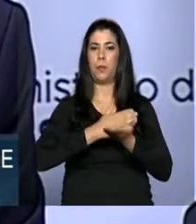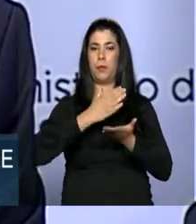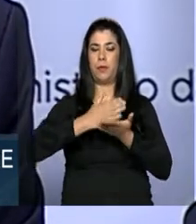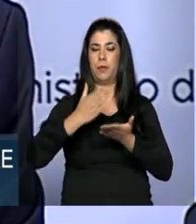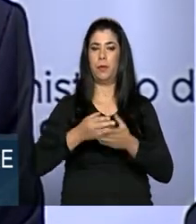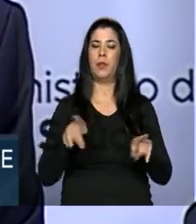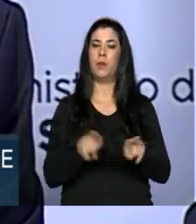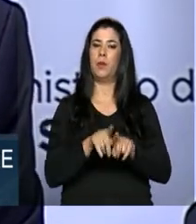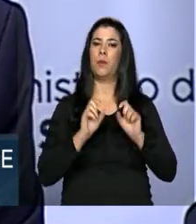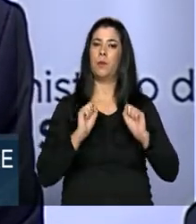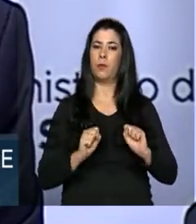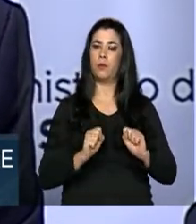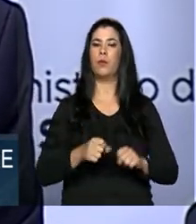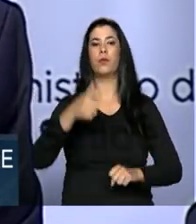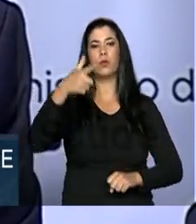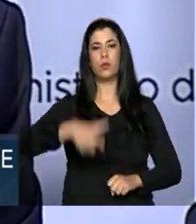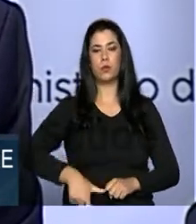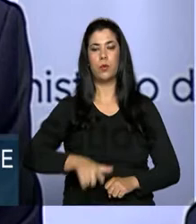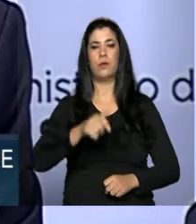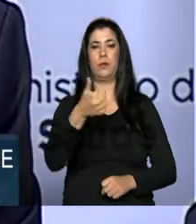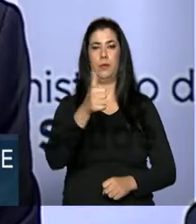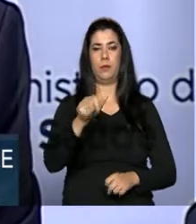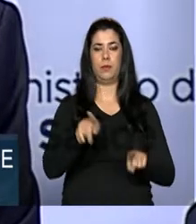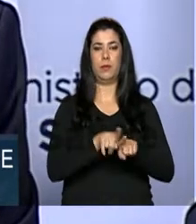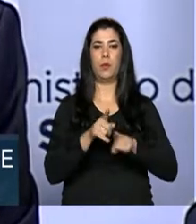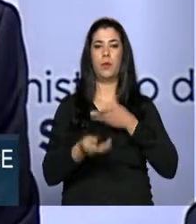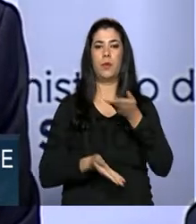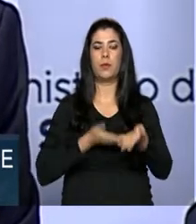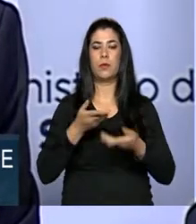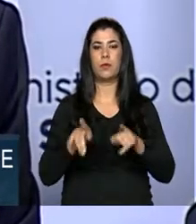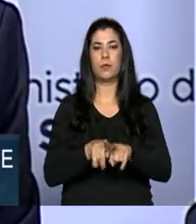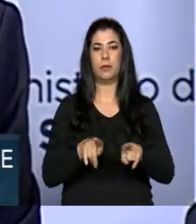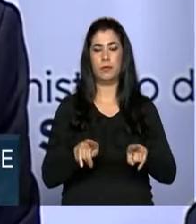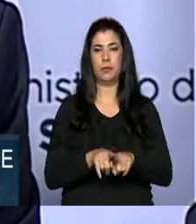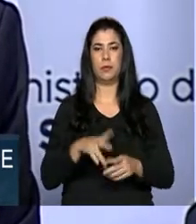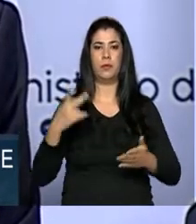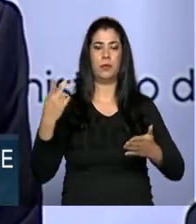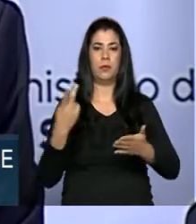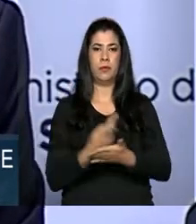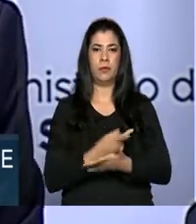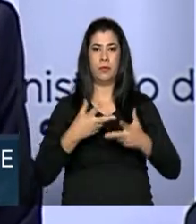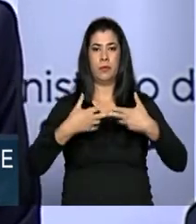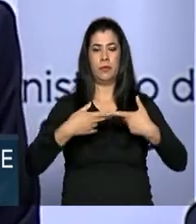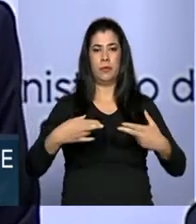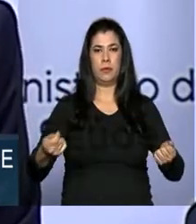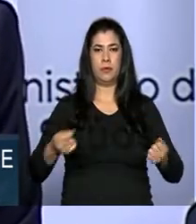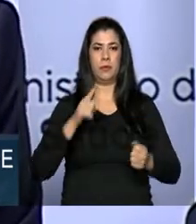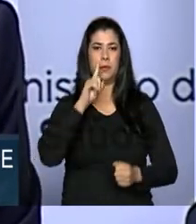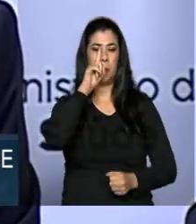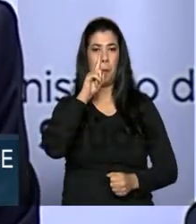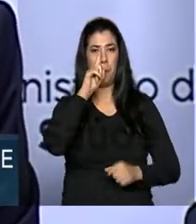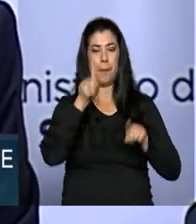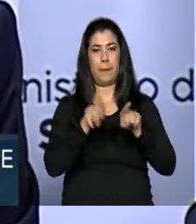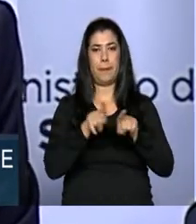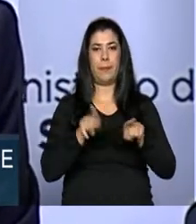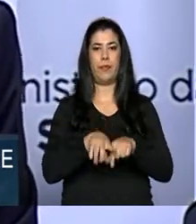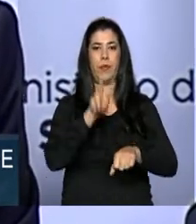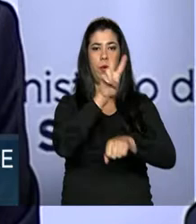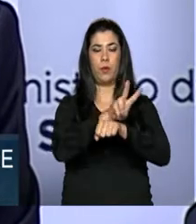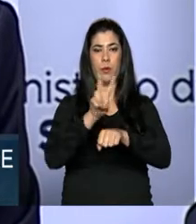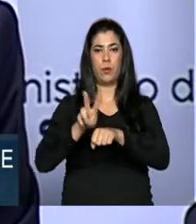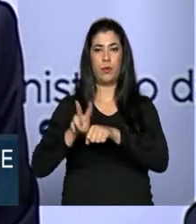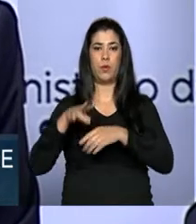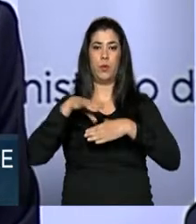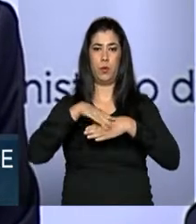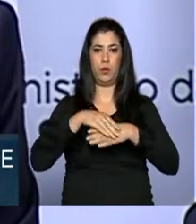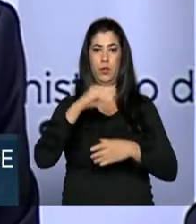hoje conseguir fazer uma avaliação de tendência dos fatores de risco e de proteção de doenças